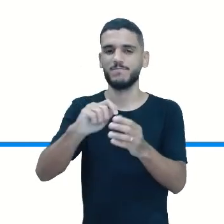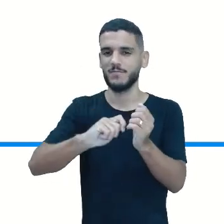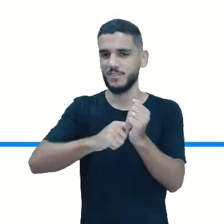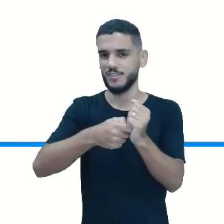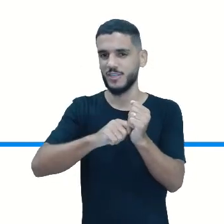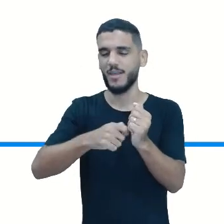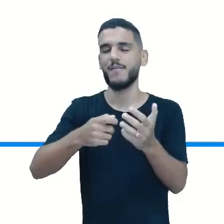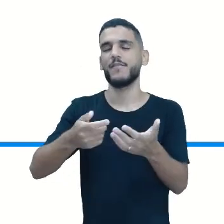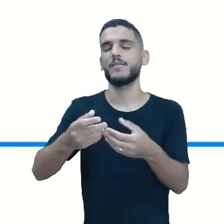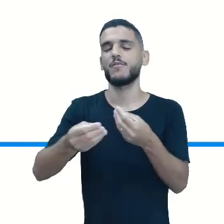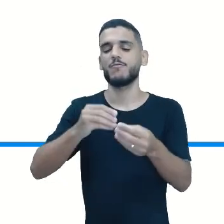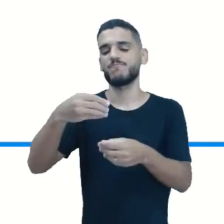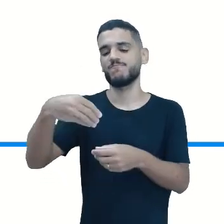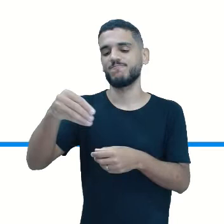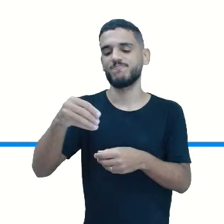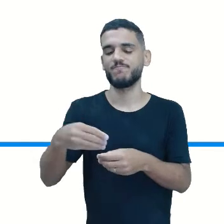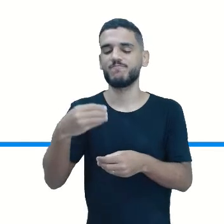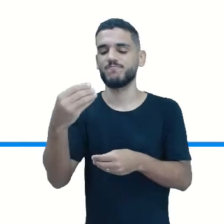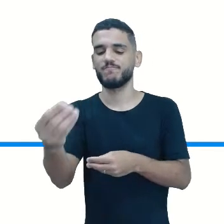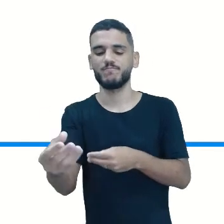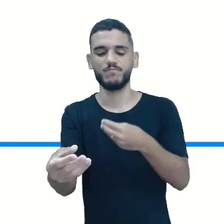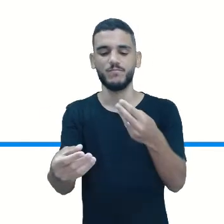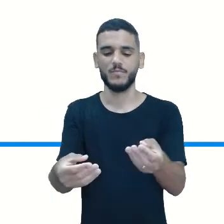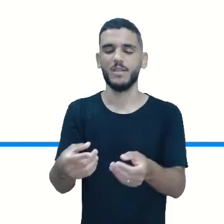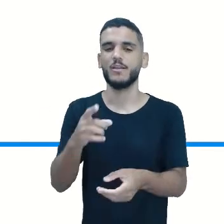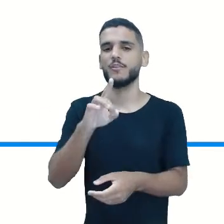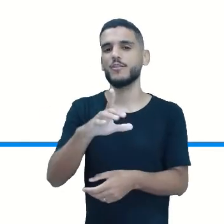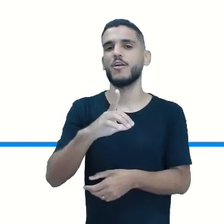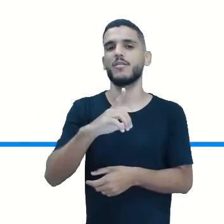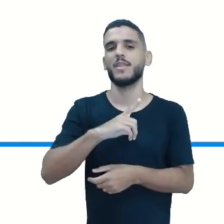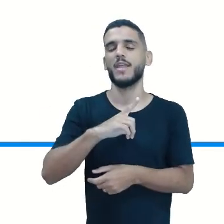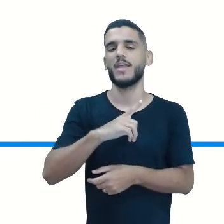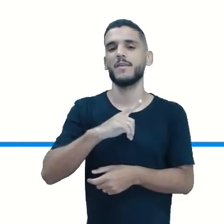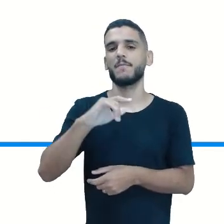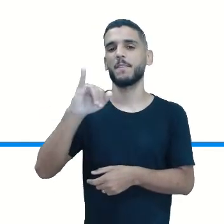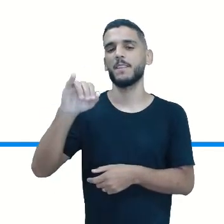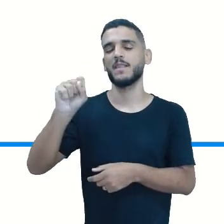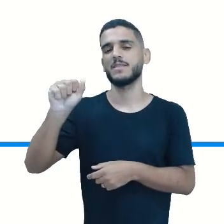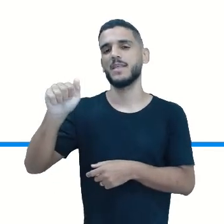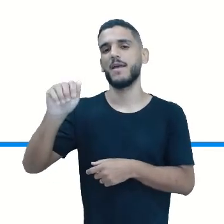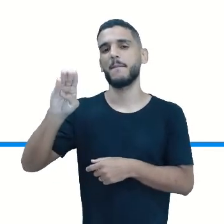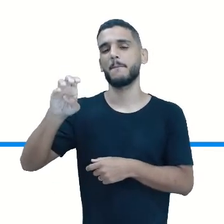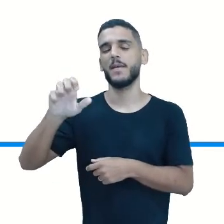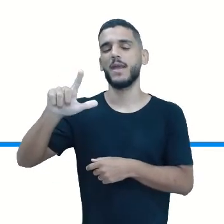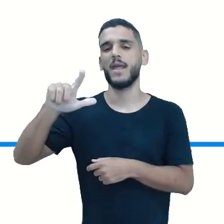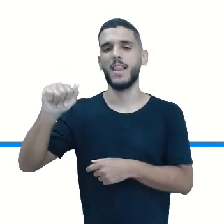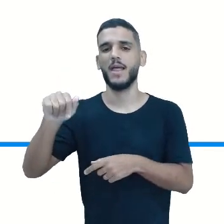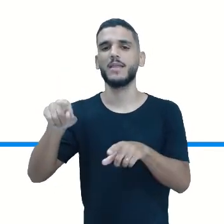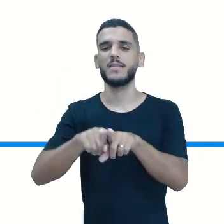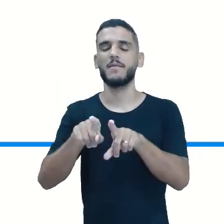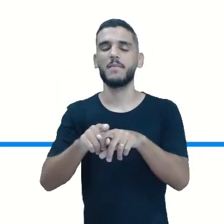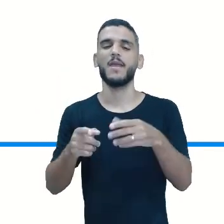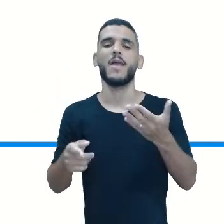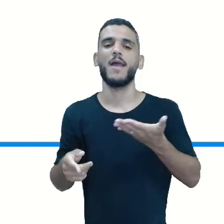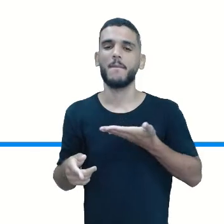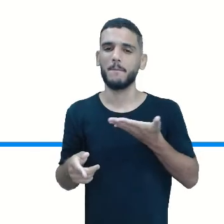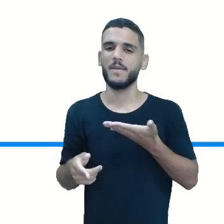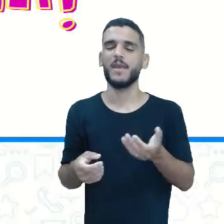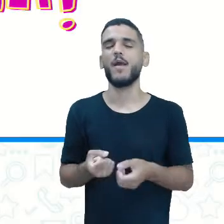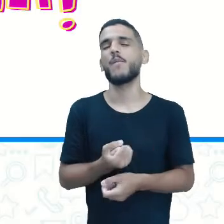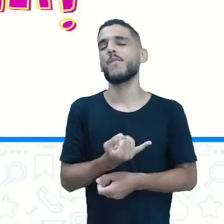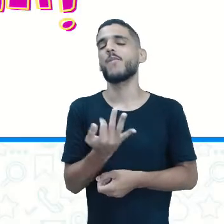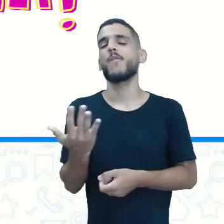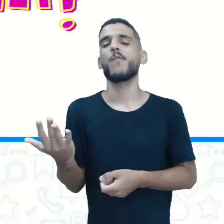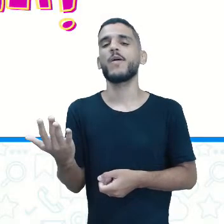iguais. Se só tem Isabela e a sua amiga, com quantos chaveiros cada uma vai ficar? Já dei a dica,